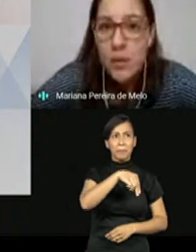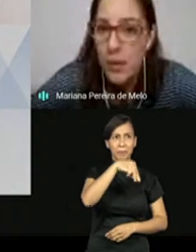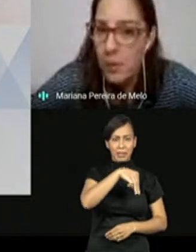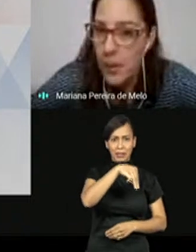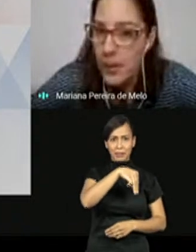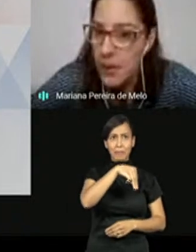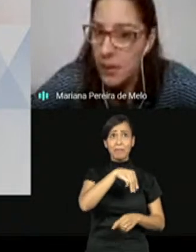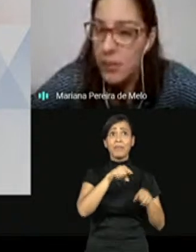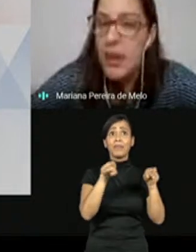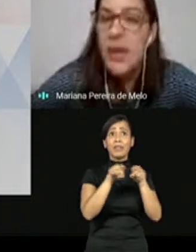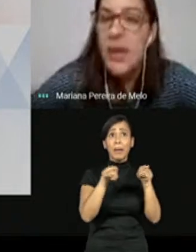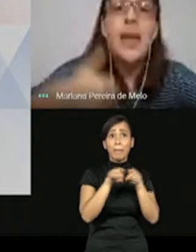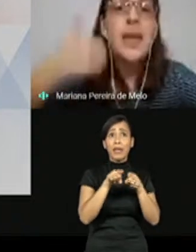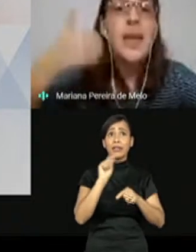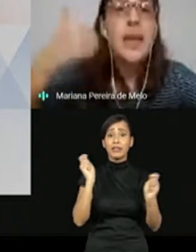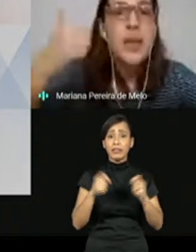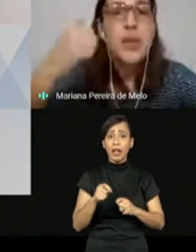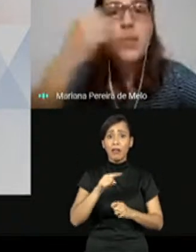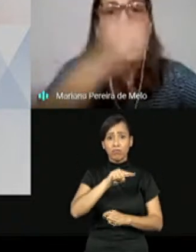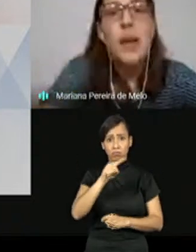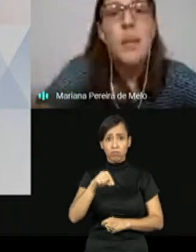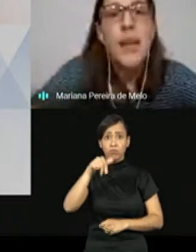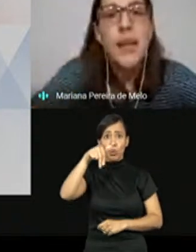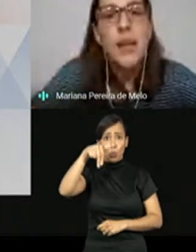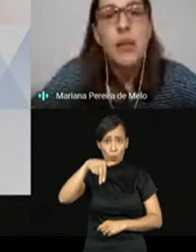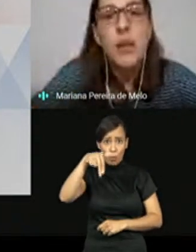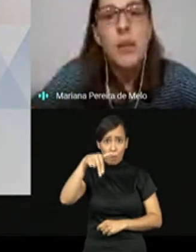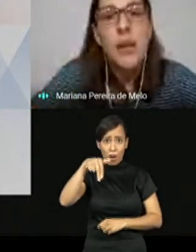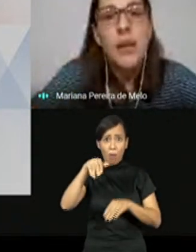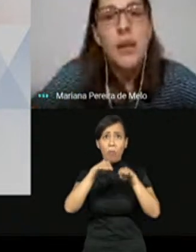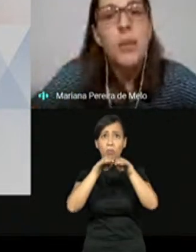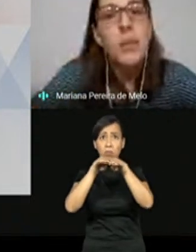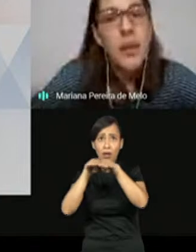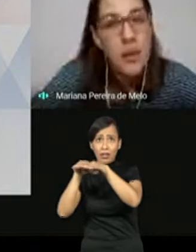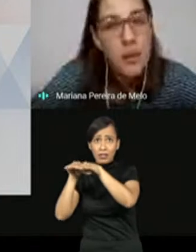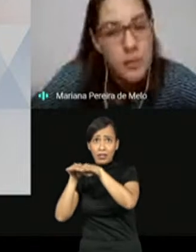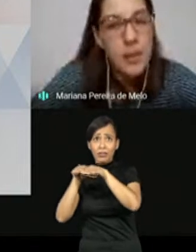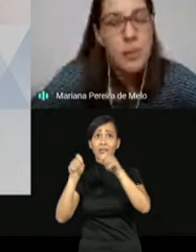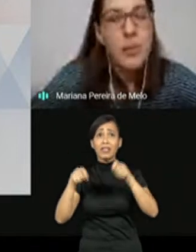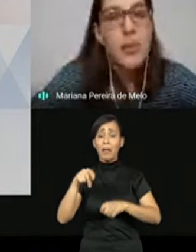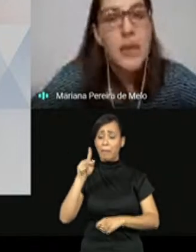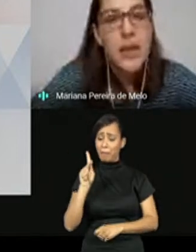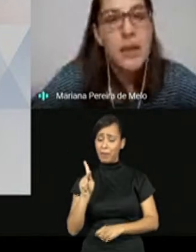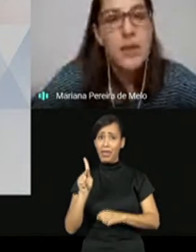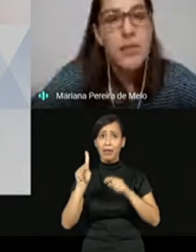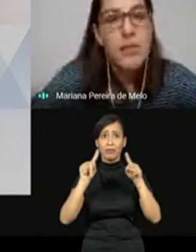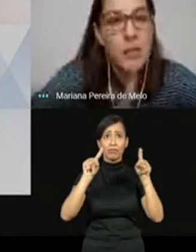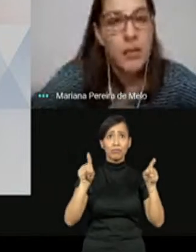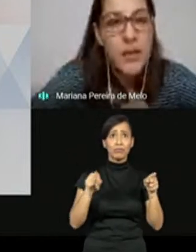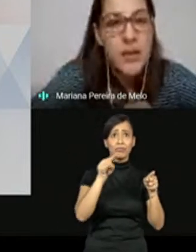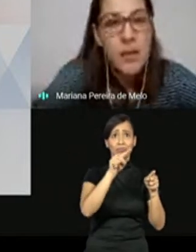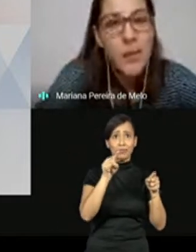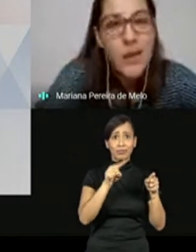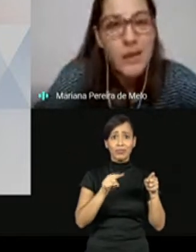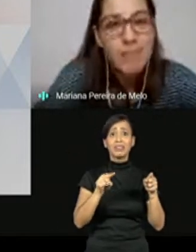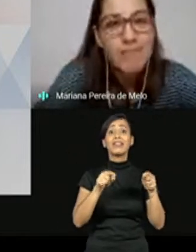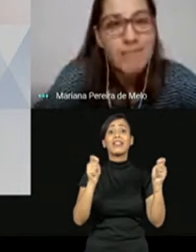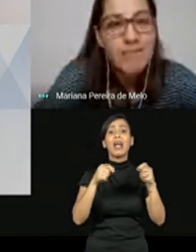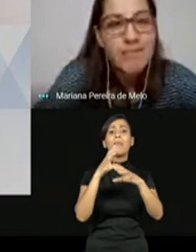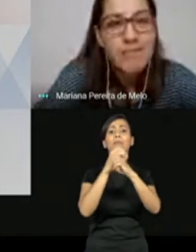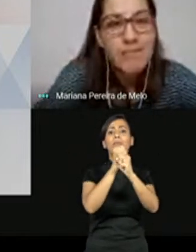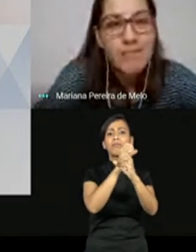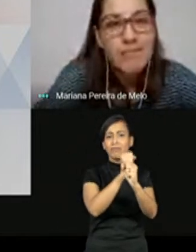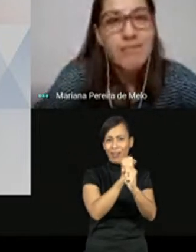uma normal padrão, e aí a gente usa a tabela da normal padrão para calcular a probabilidade. Vamos num exemplo aí?